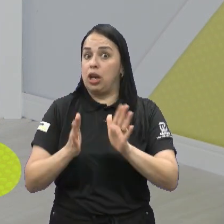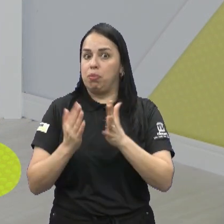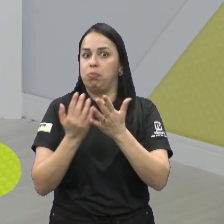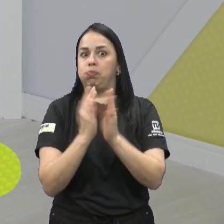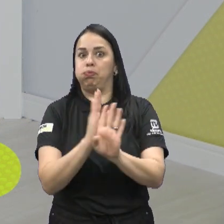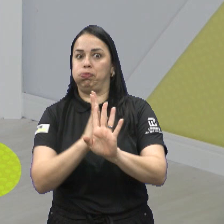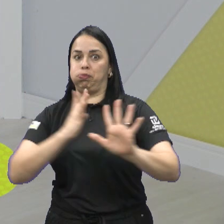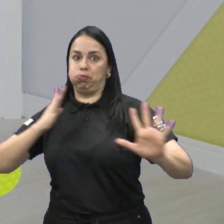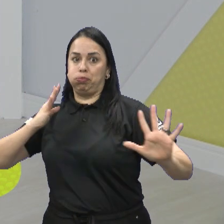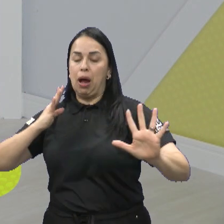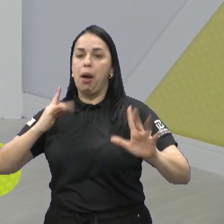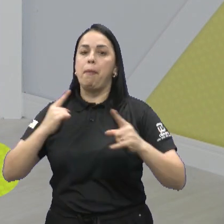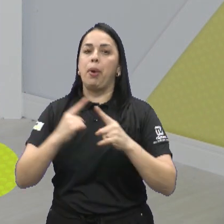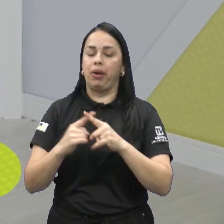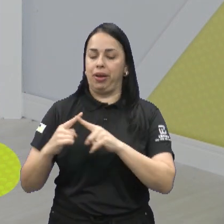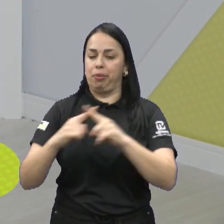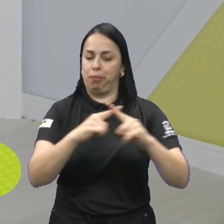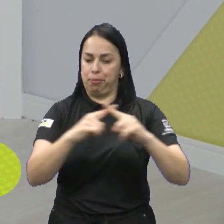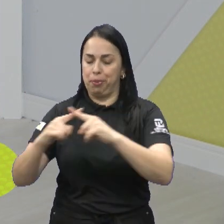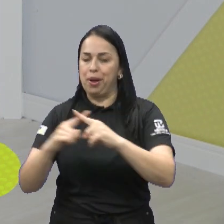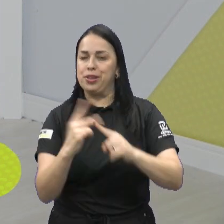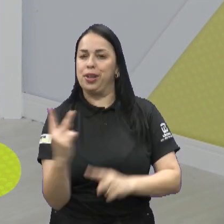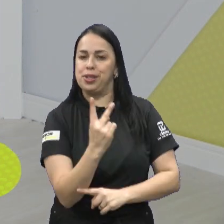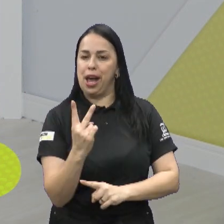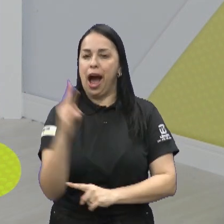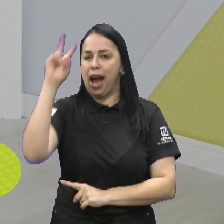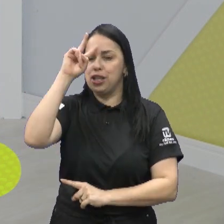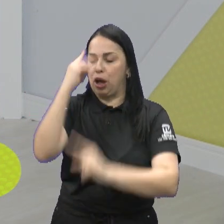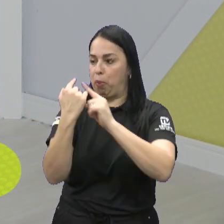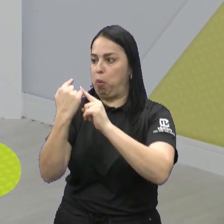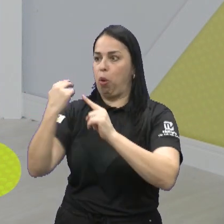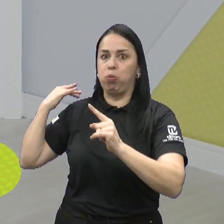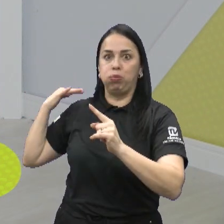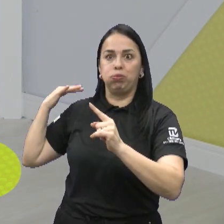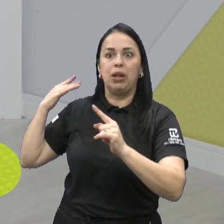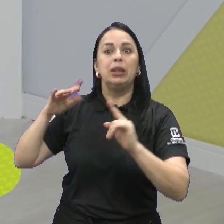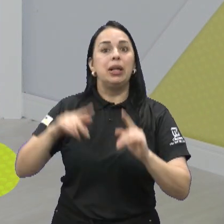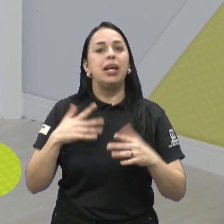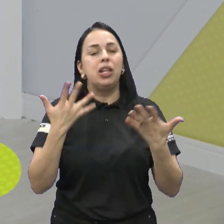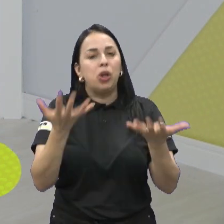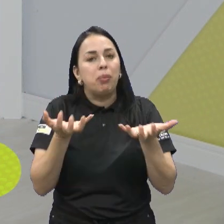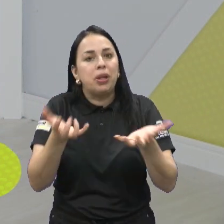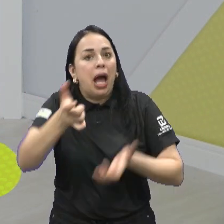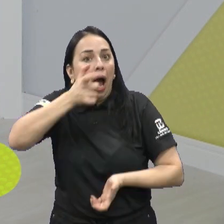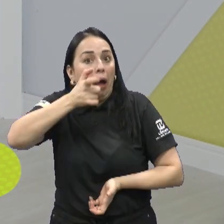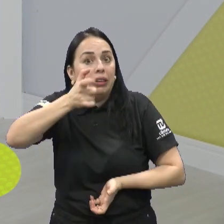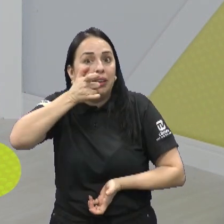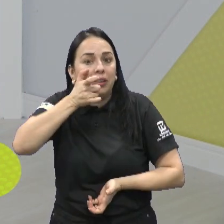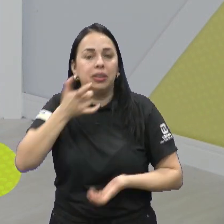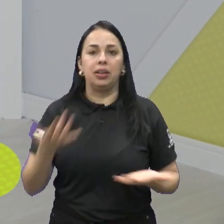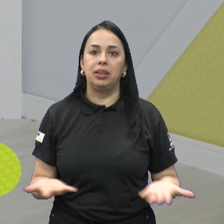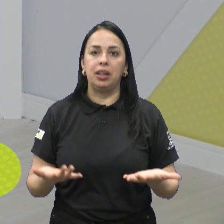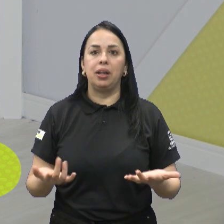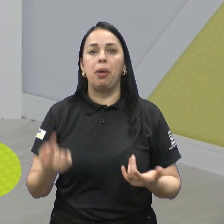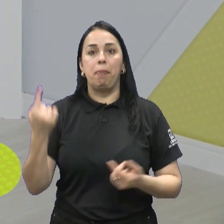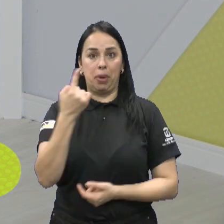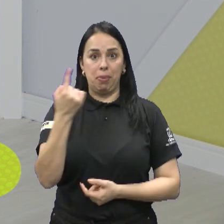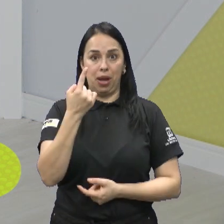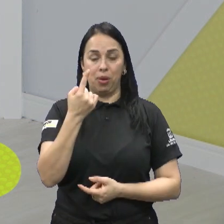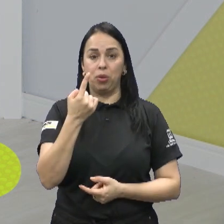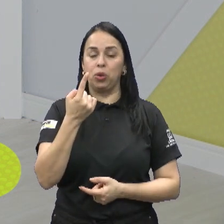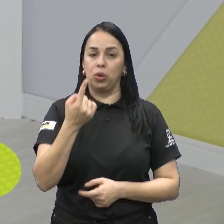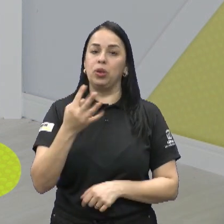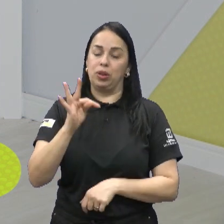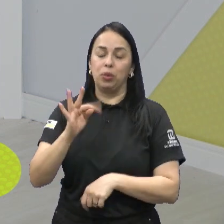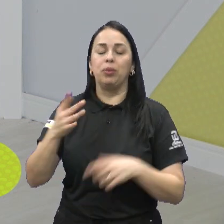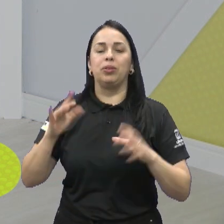até porque a rivalidade é bem grande e ninguém quer ficar de fora, quer perder esse jogão. No primeiro turno dessa Copa Paulista, jogando no